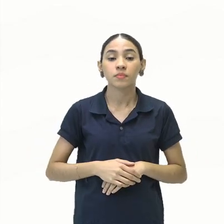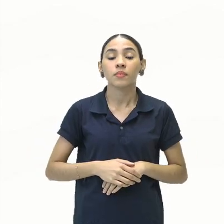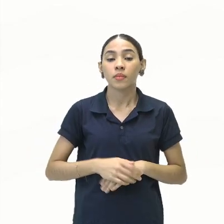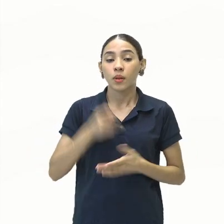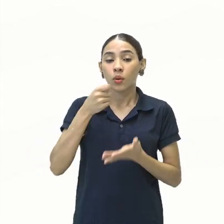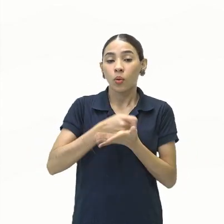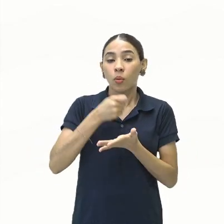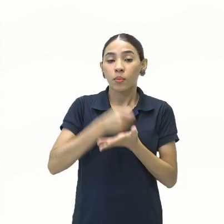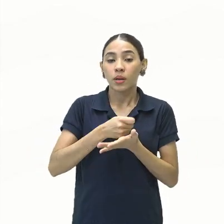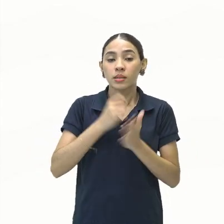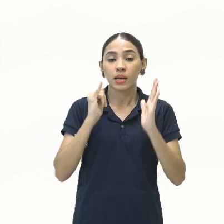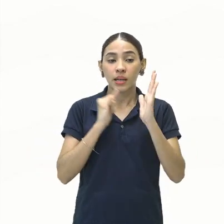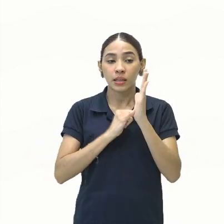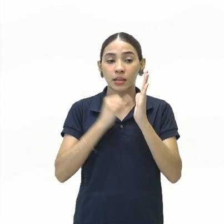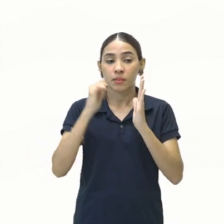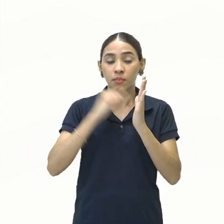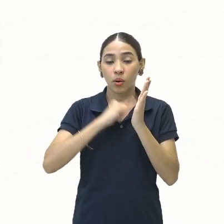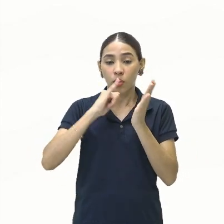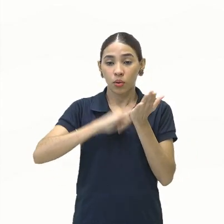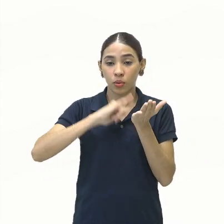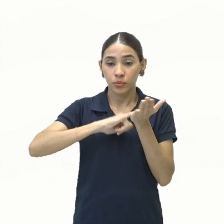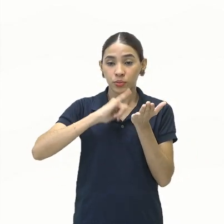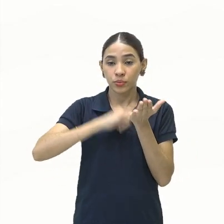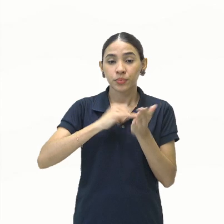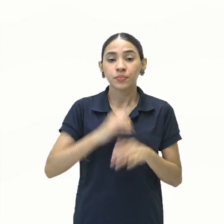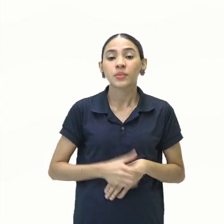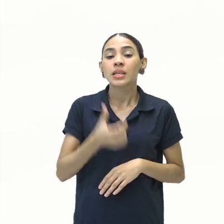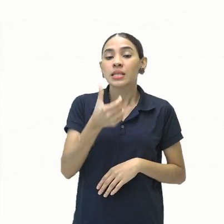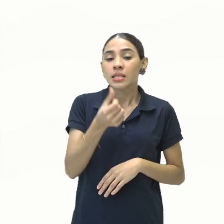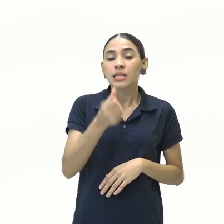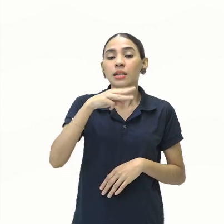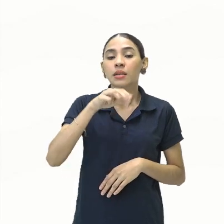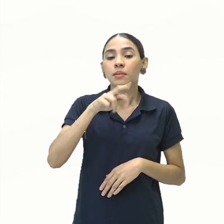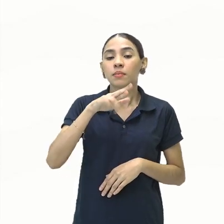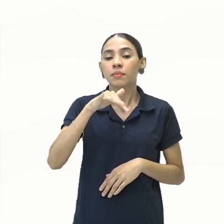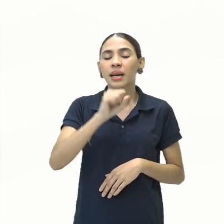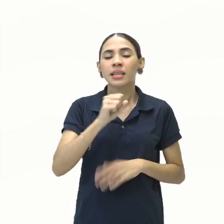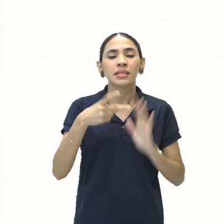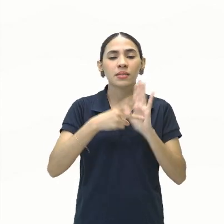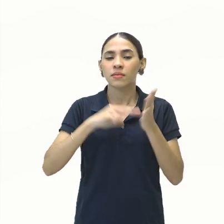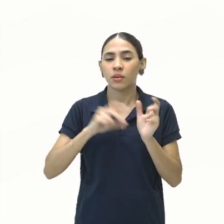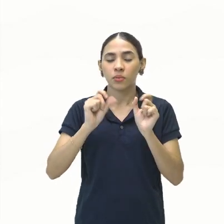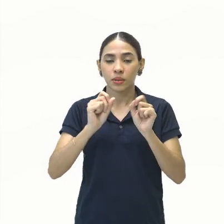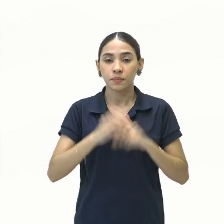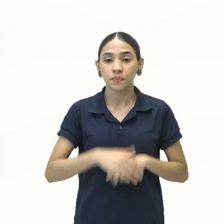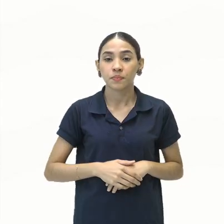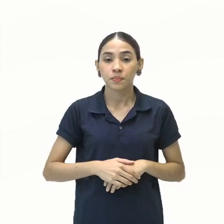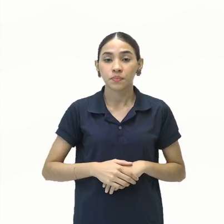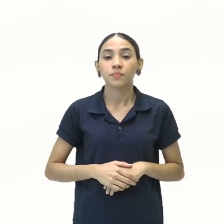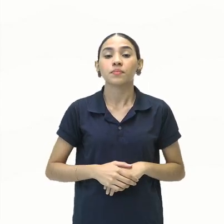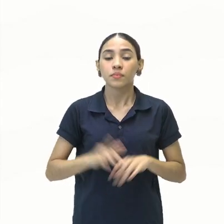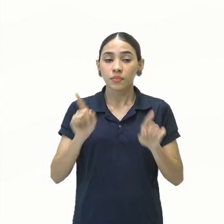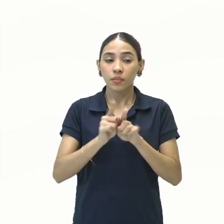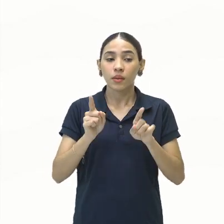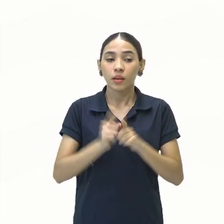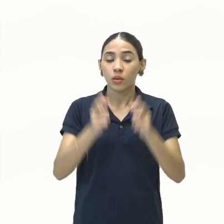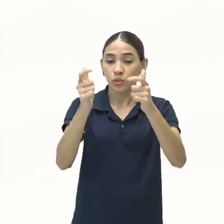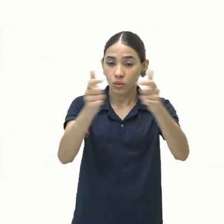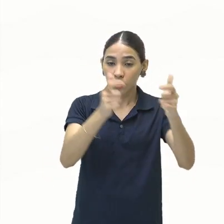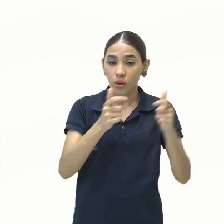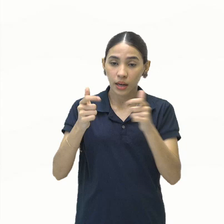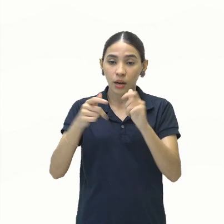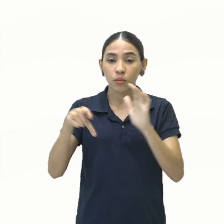cobrança de impostos. E as sesmarias, professora, o que elas eram? Eram lotes de terra dentro